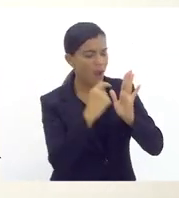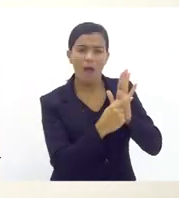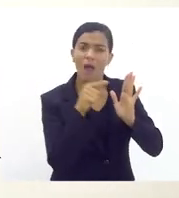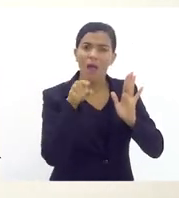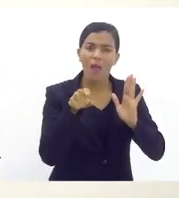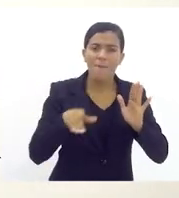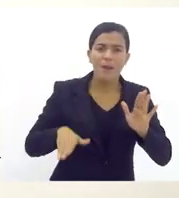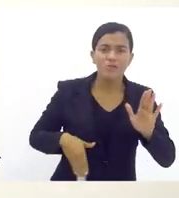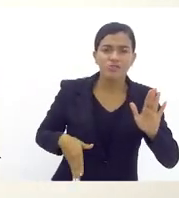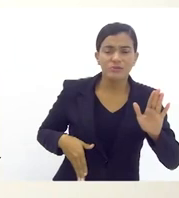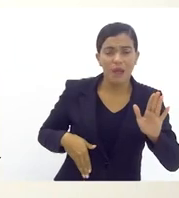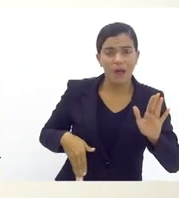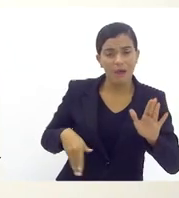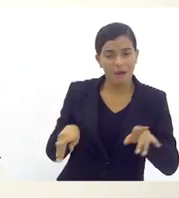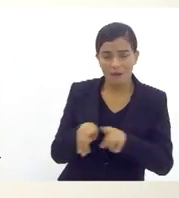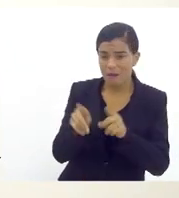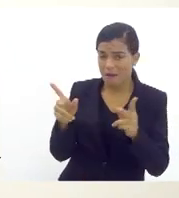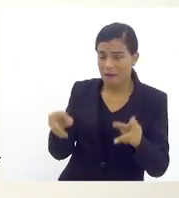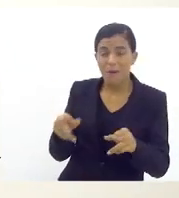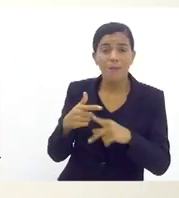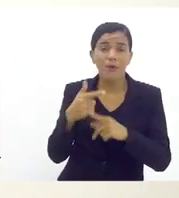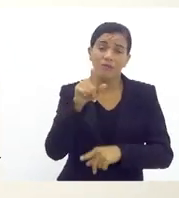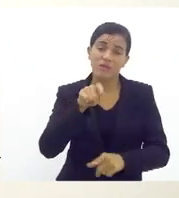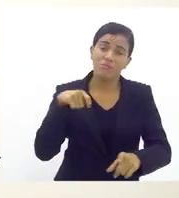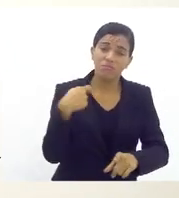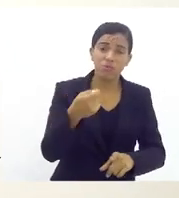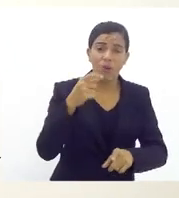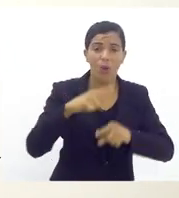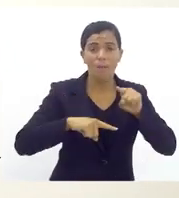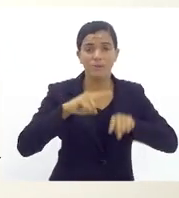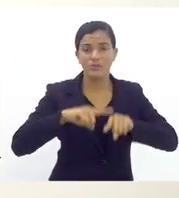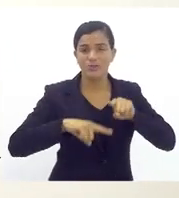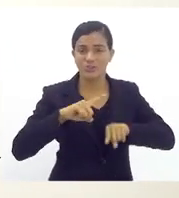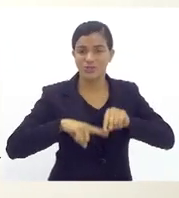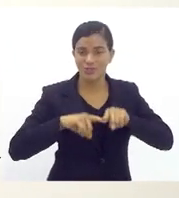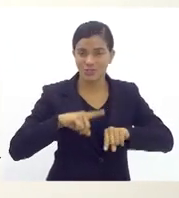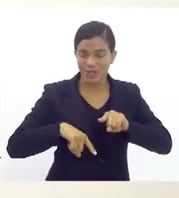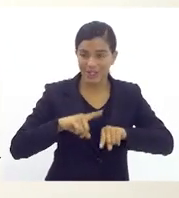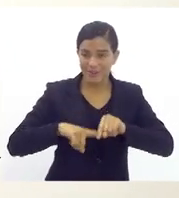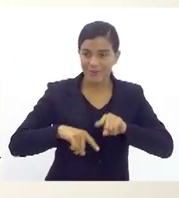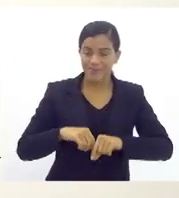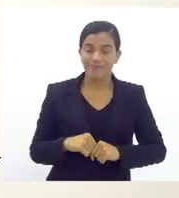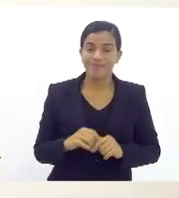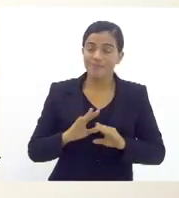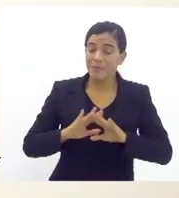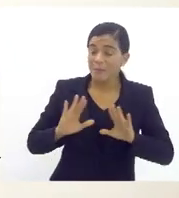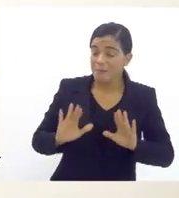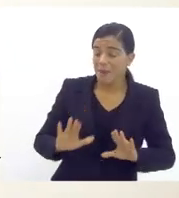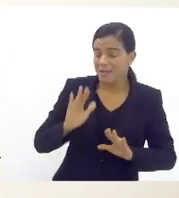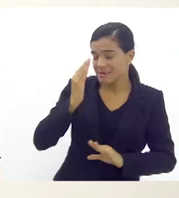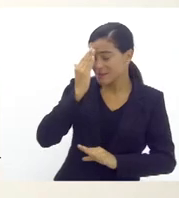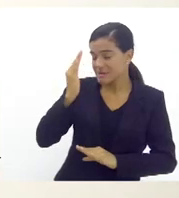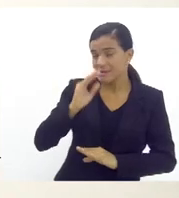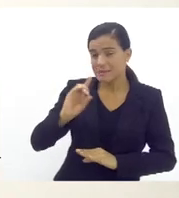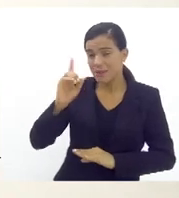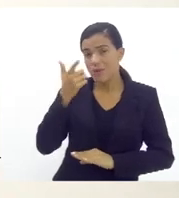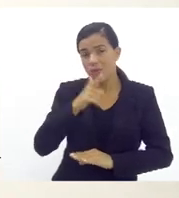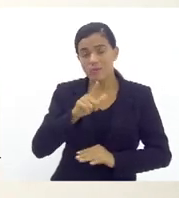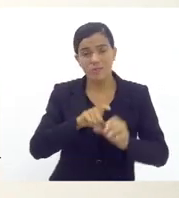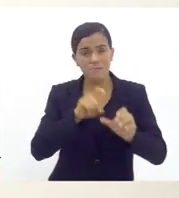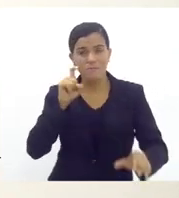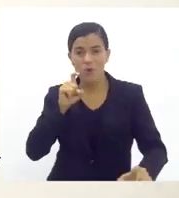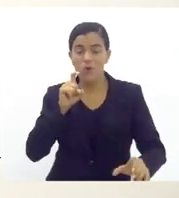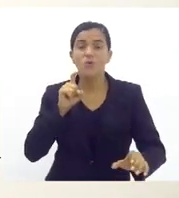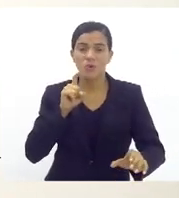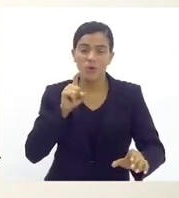marginal também, porque as pessoas te veem com objetos, né? Mas, graças a Deus, eu tive força para sair.